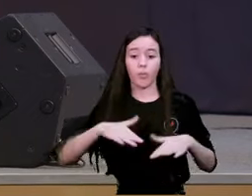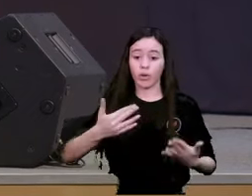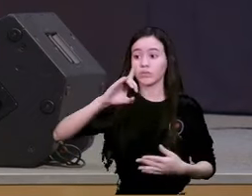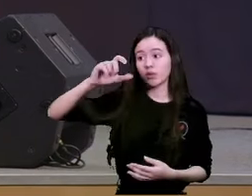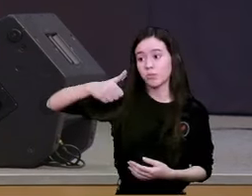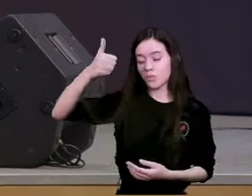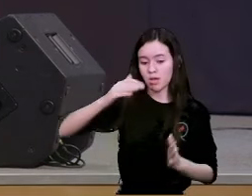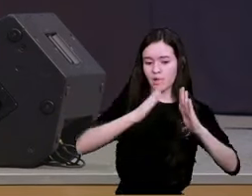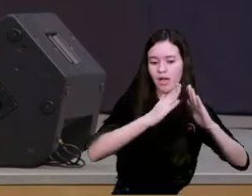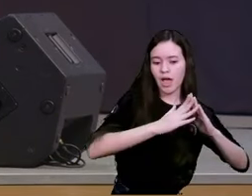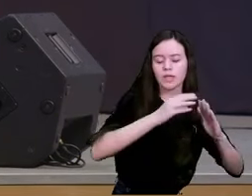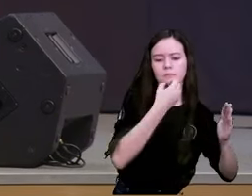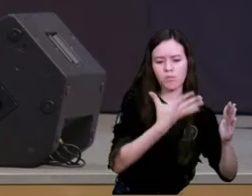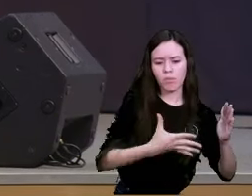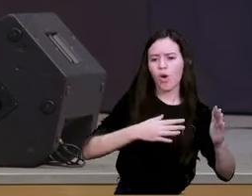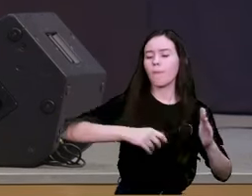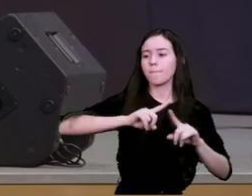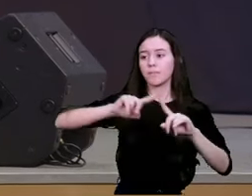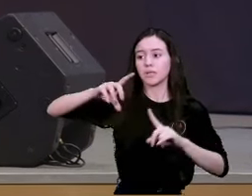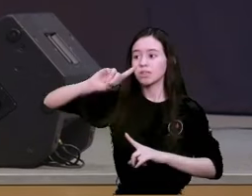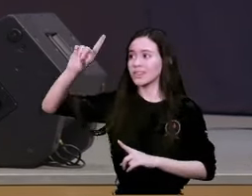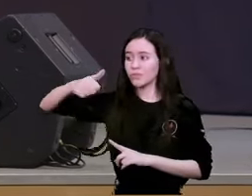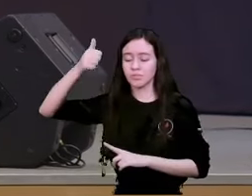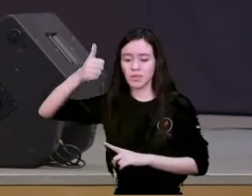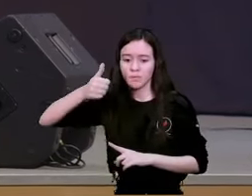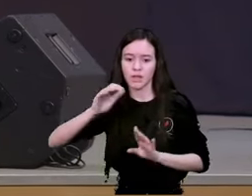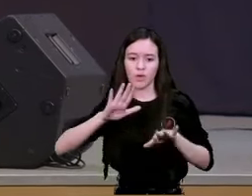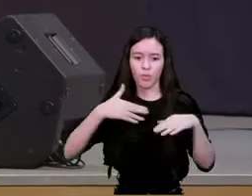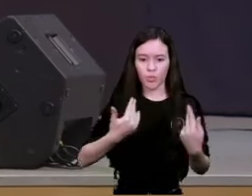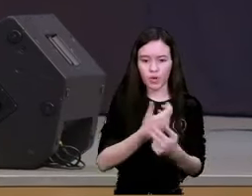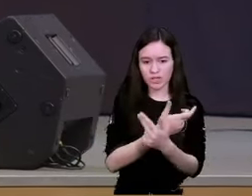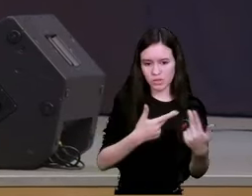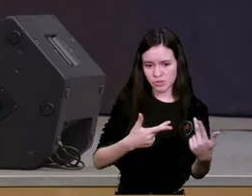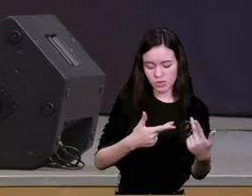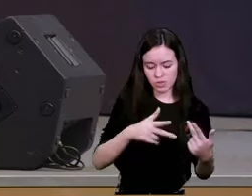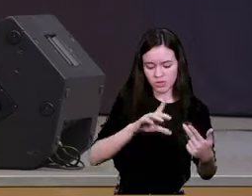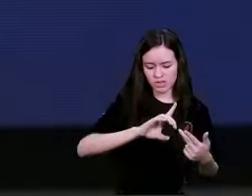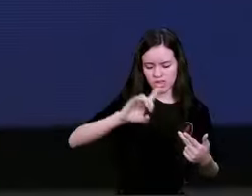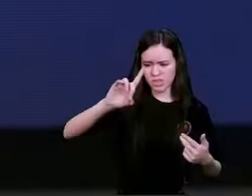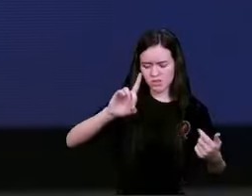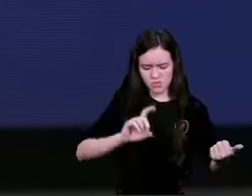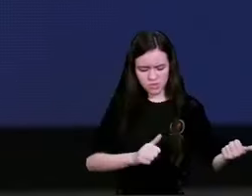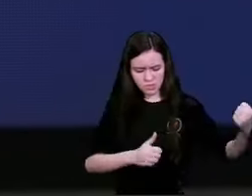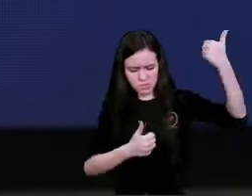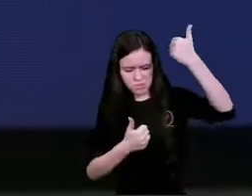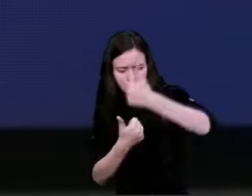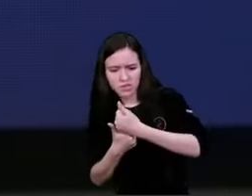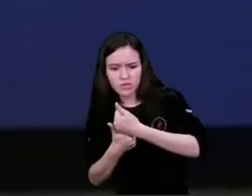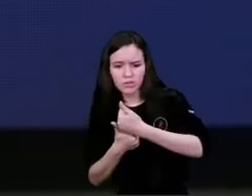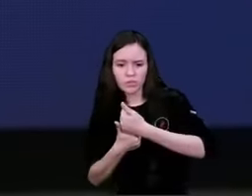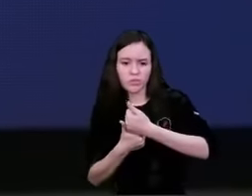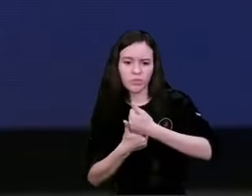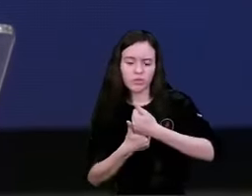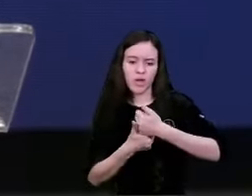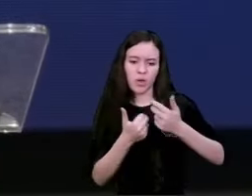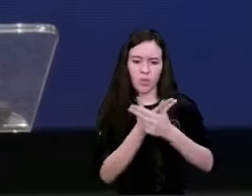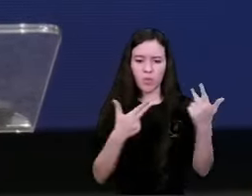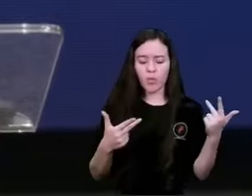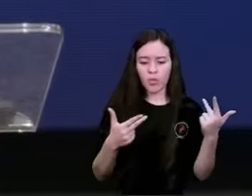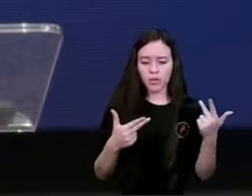Casa grande é boa quando Deus é o primeiro. Mas quando as coisas tomam o lugar de Deus, aquilo que